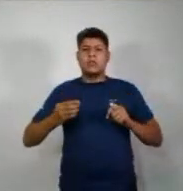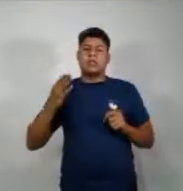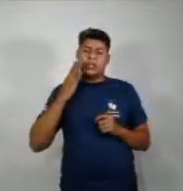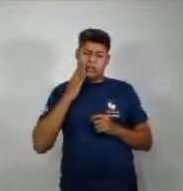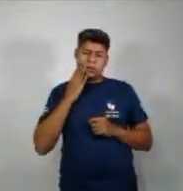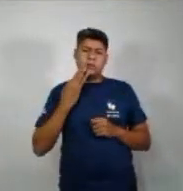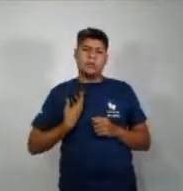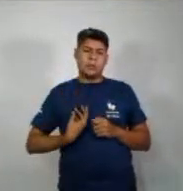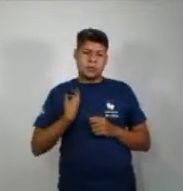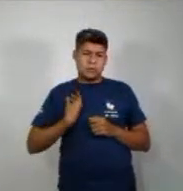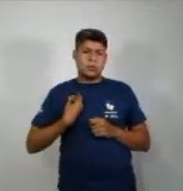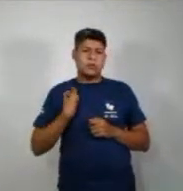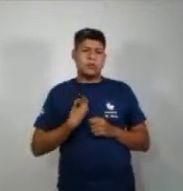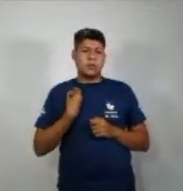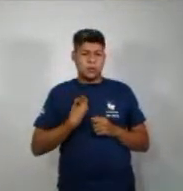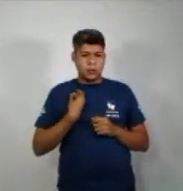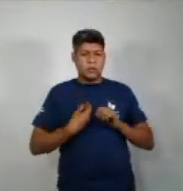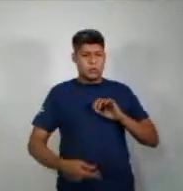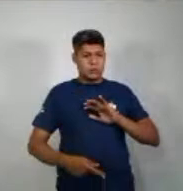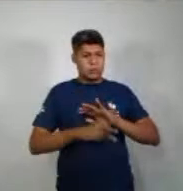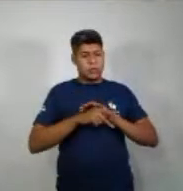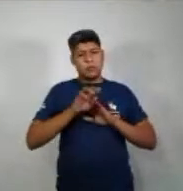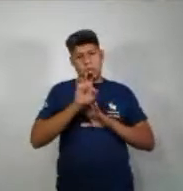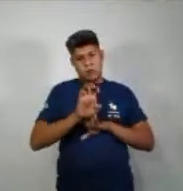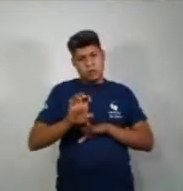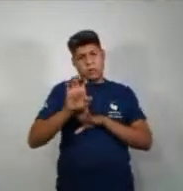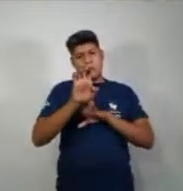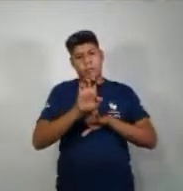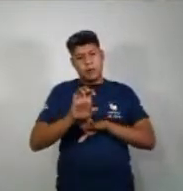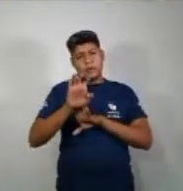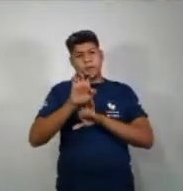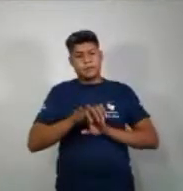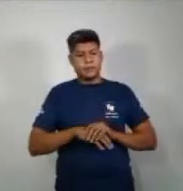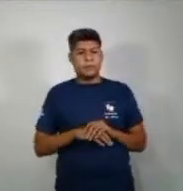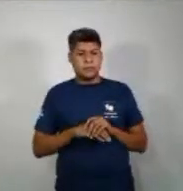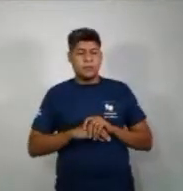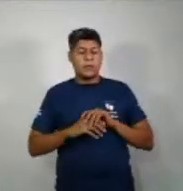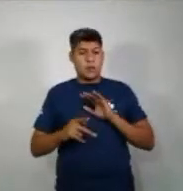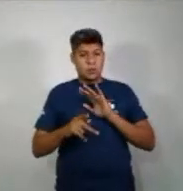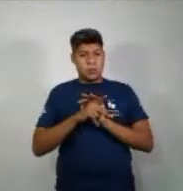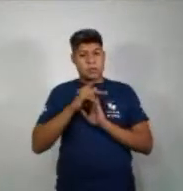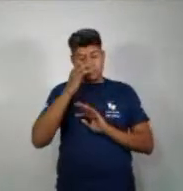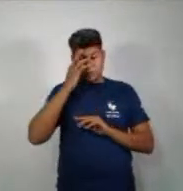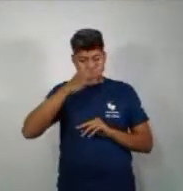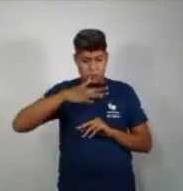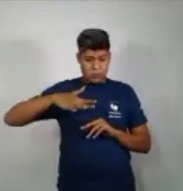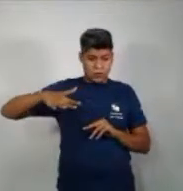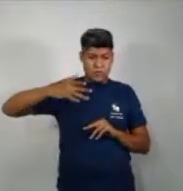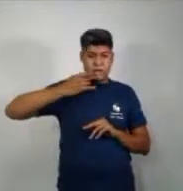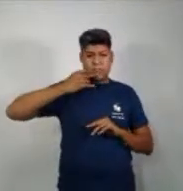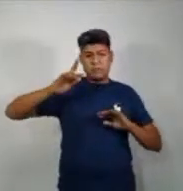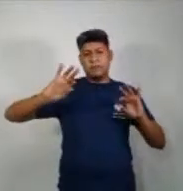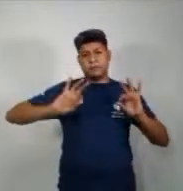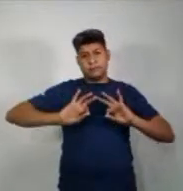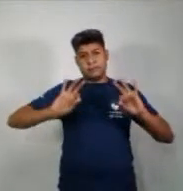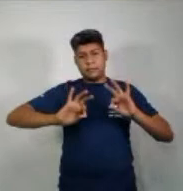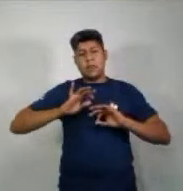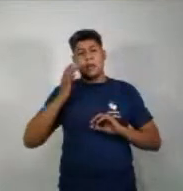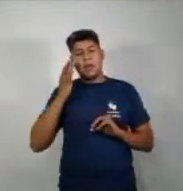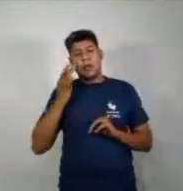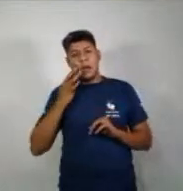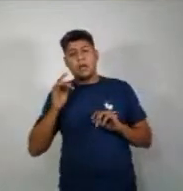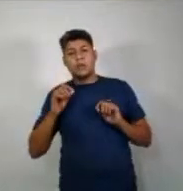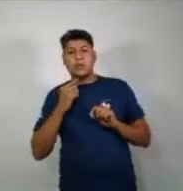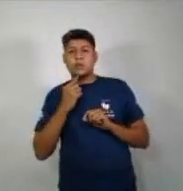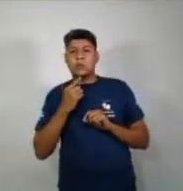muito vivo, né, na Europa. Bom, no, no, no, do povo judeu nem se fala, então acho que, sem dúvida,